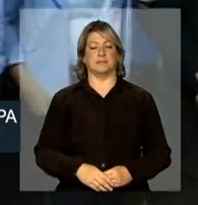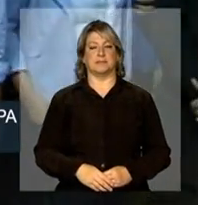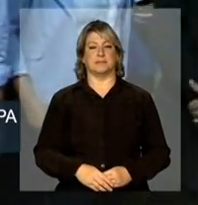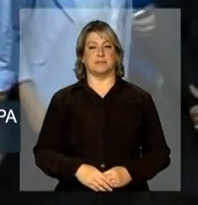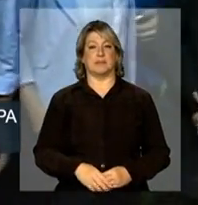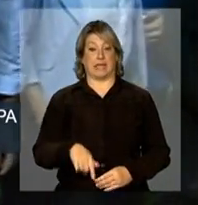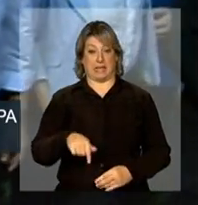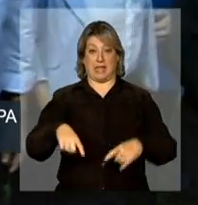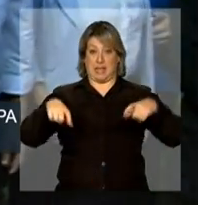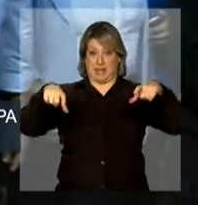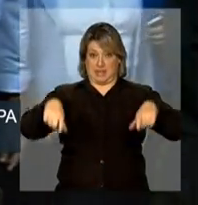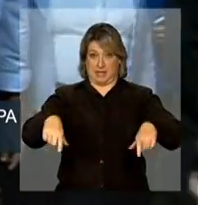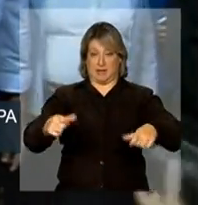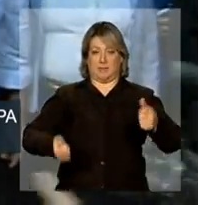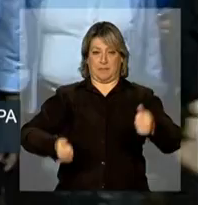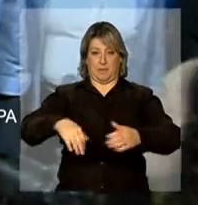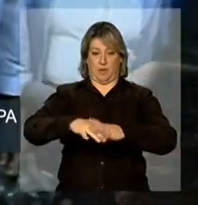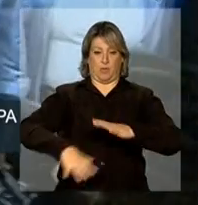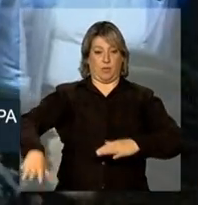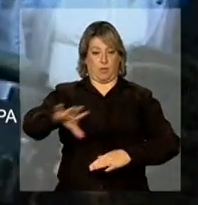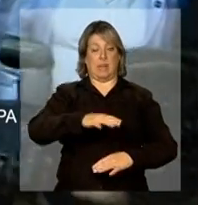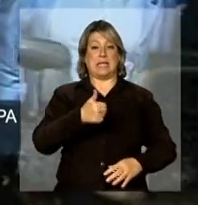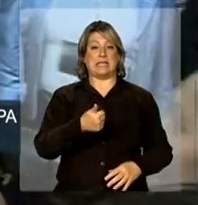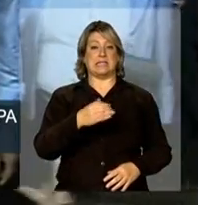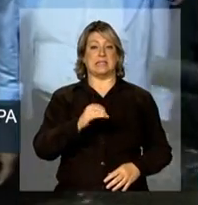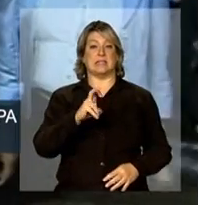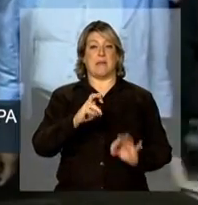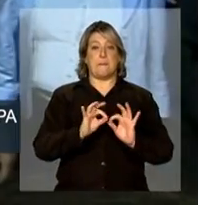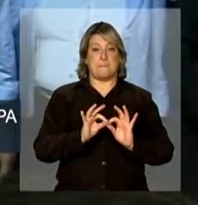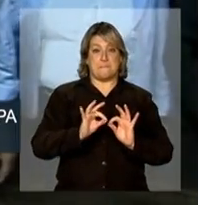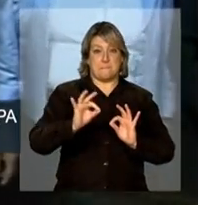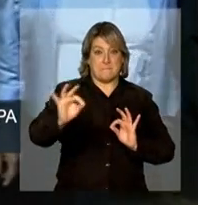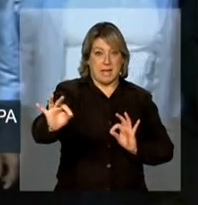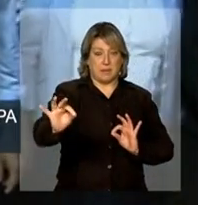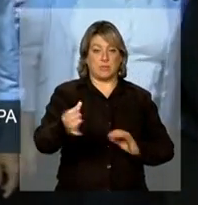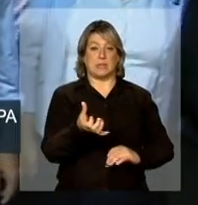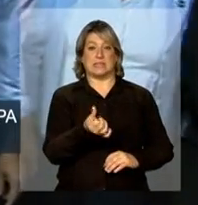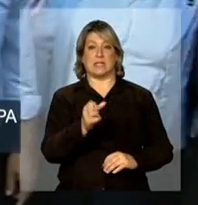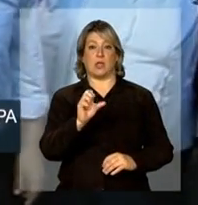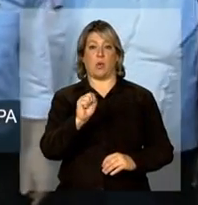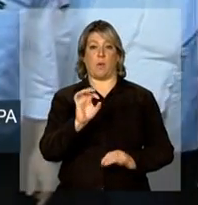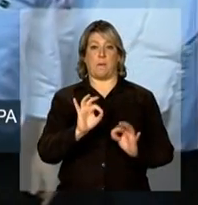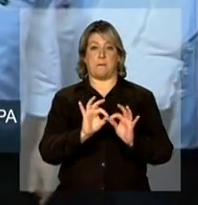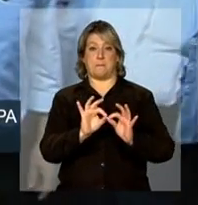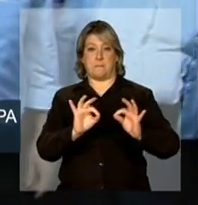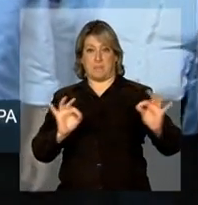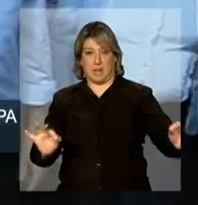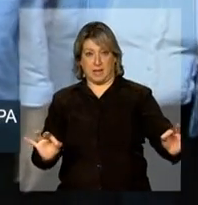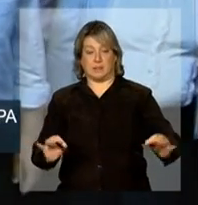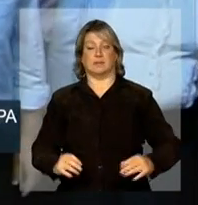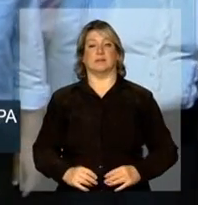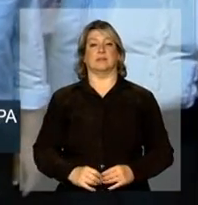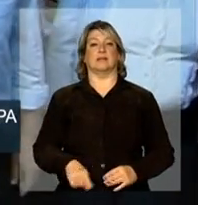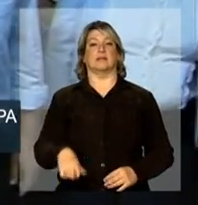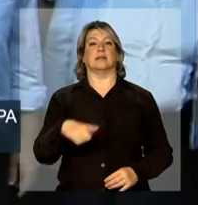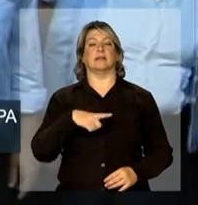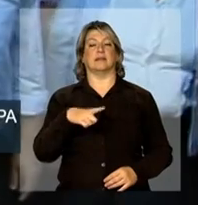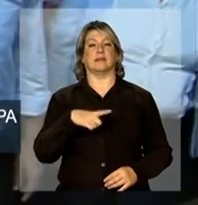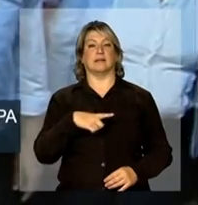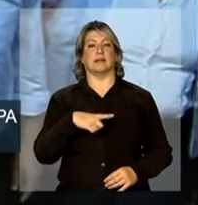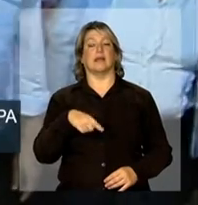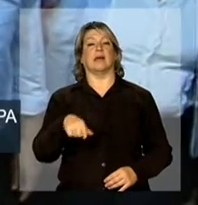O campo com 105 metros de comprimento por 68 de largura, que